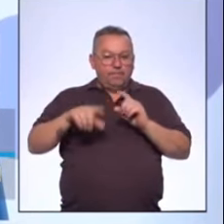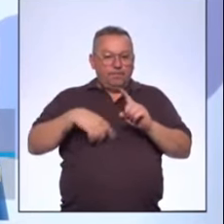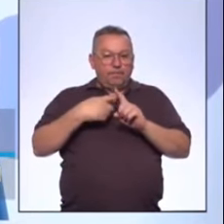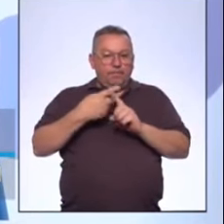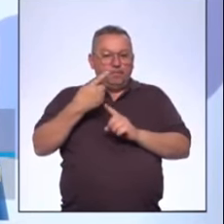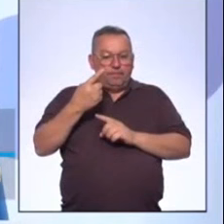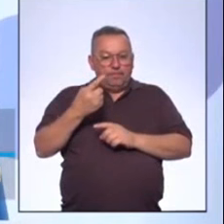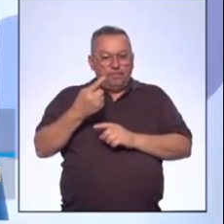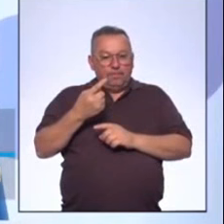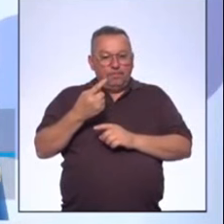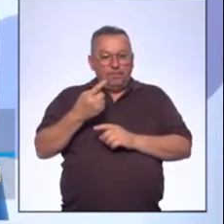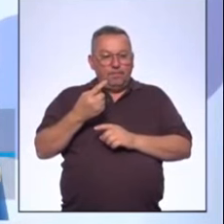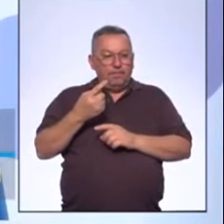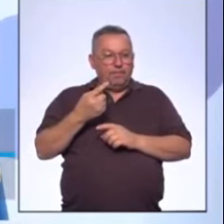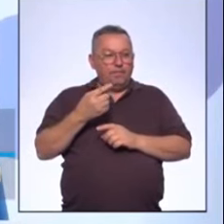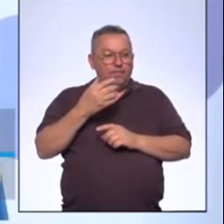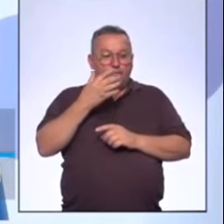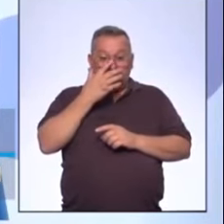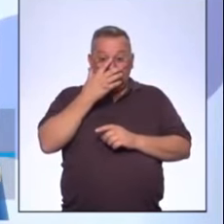aqui.